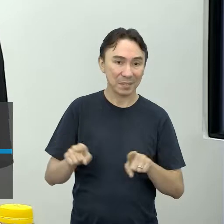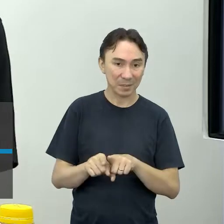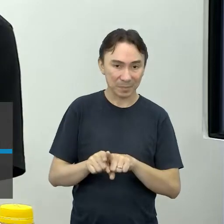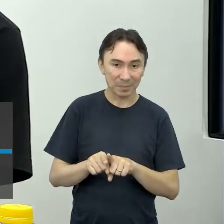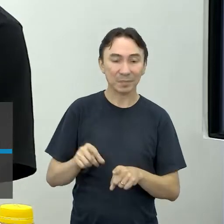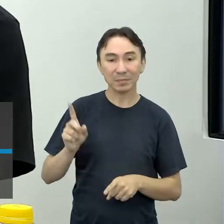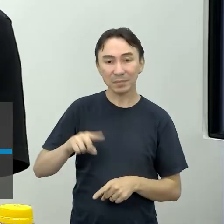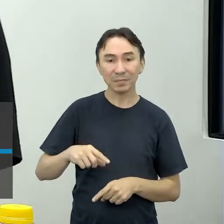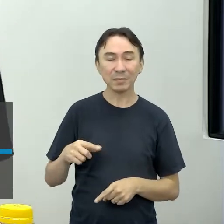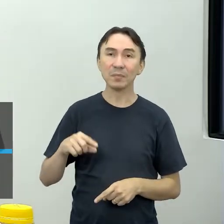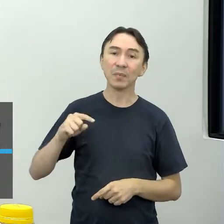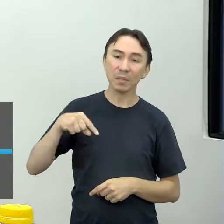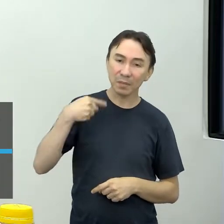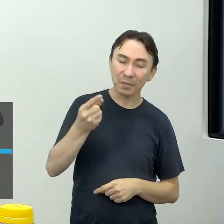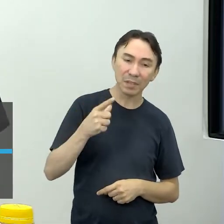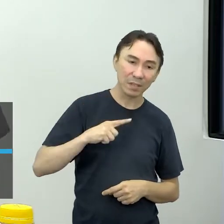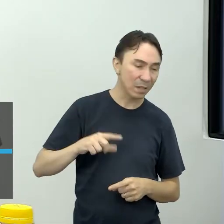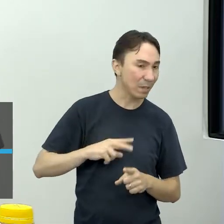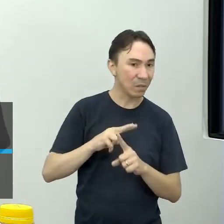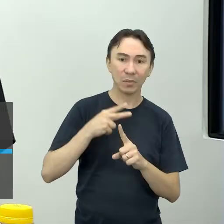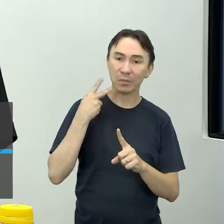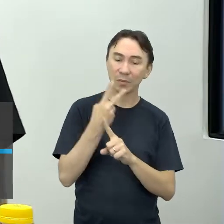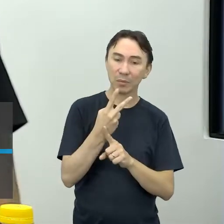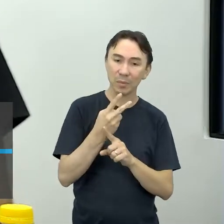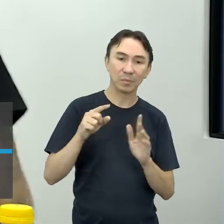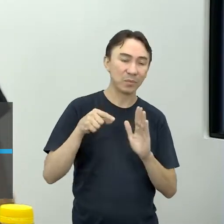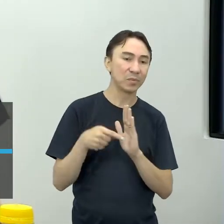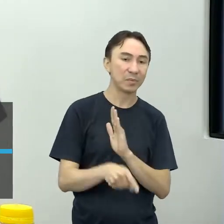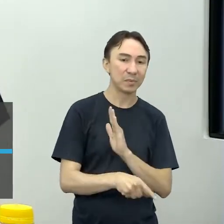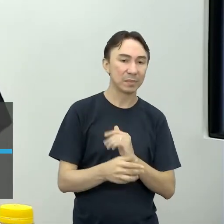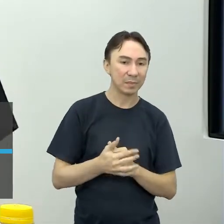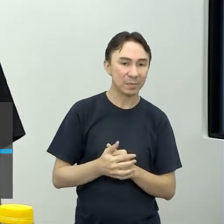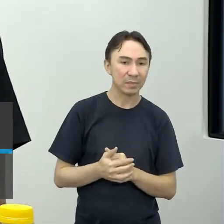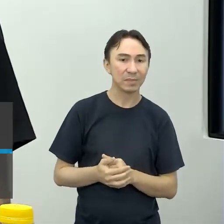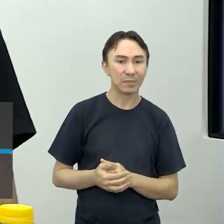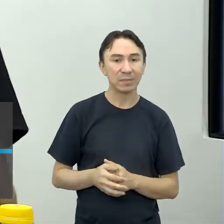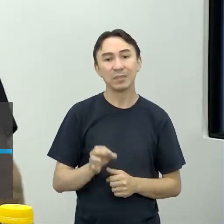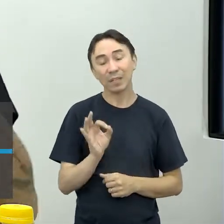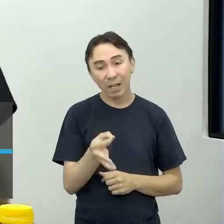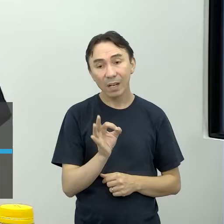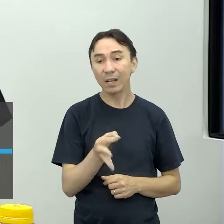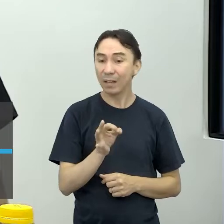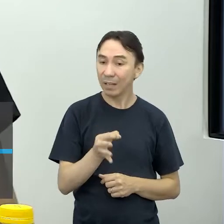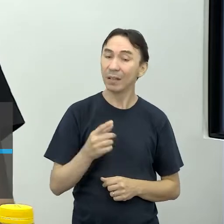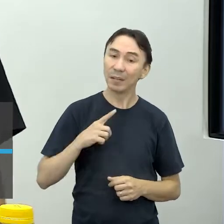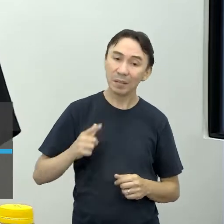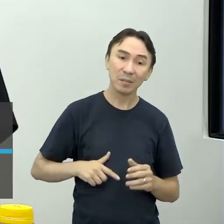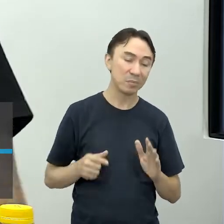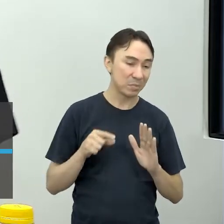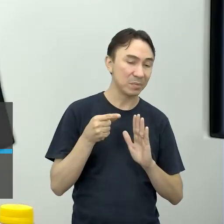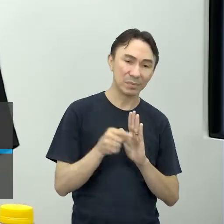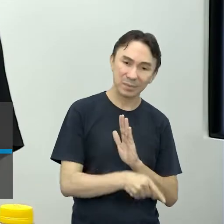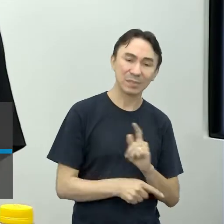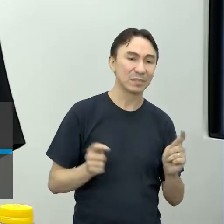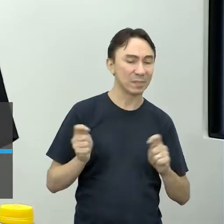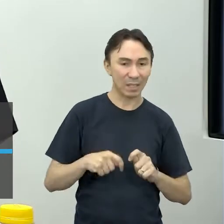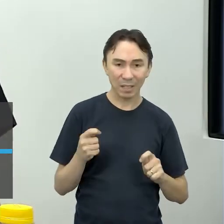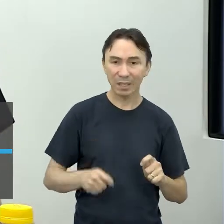Sim, dobra, e é muito interessante porque nos aprofundamentos a gente consegue trabalhar todas as matérias, né? A gente